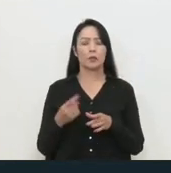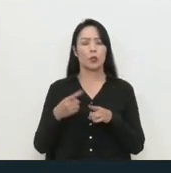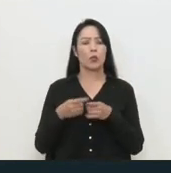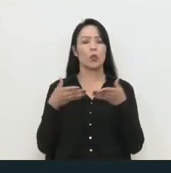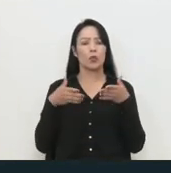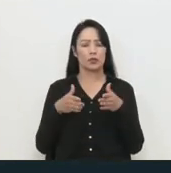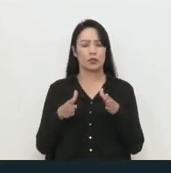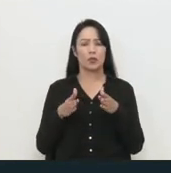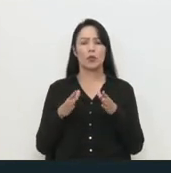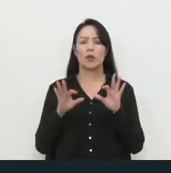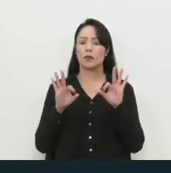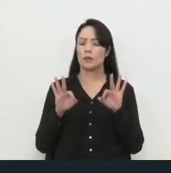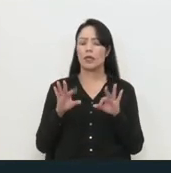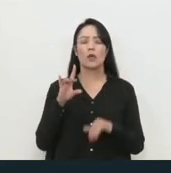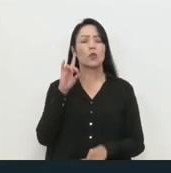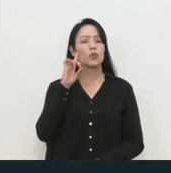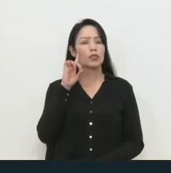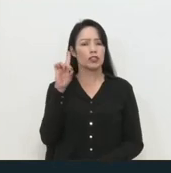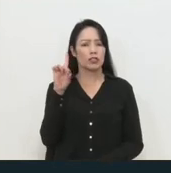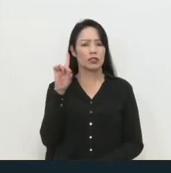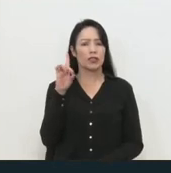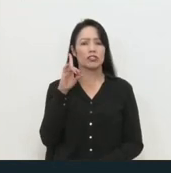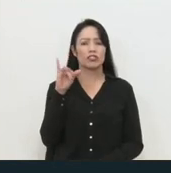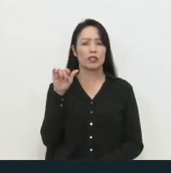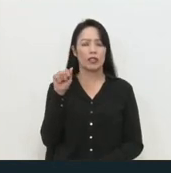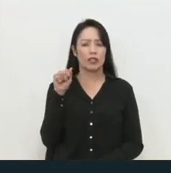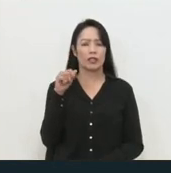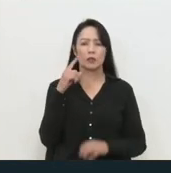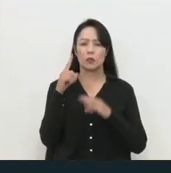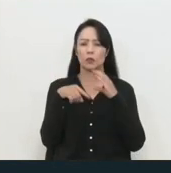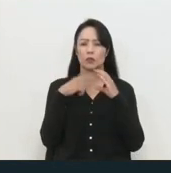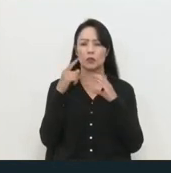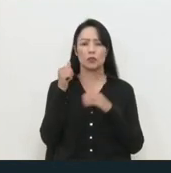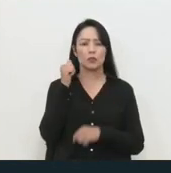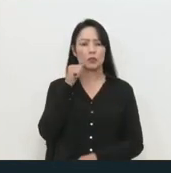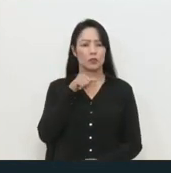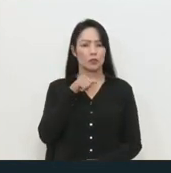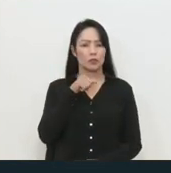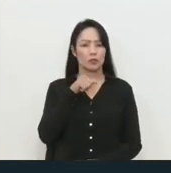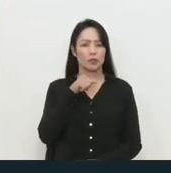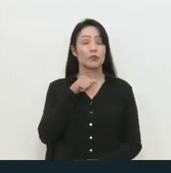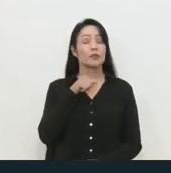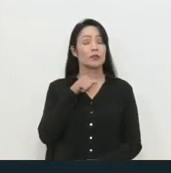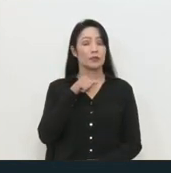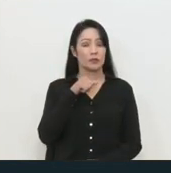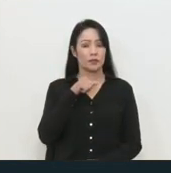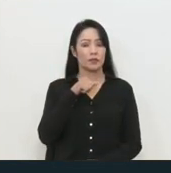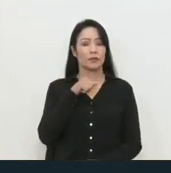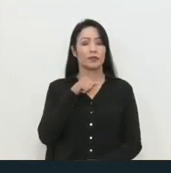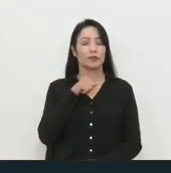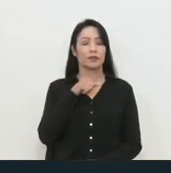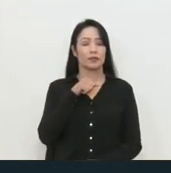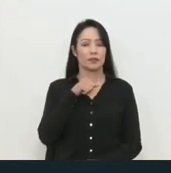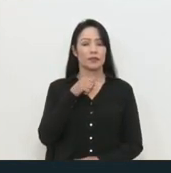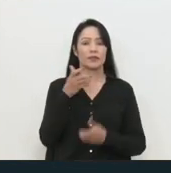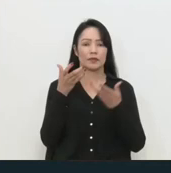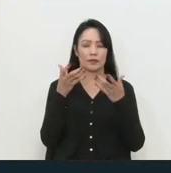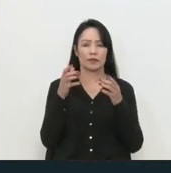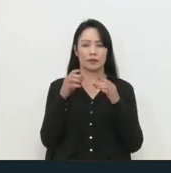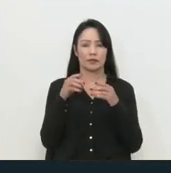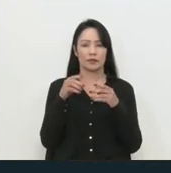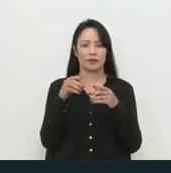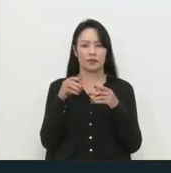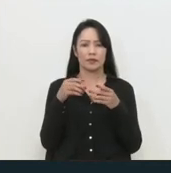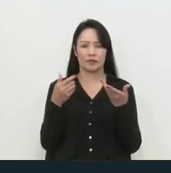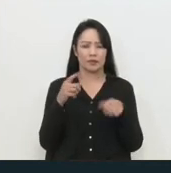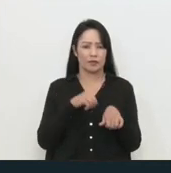justamente no dia internacional das mulheres então eu queria nesse segundos